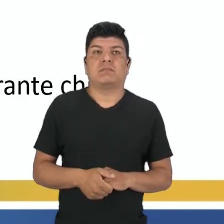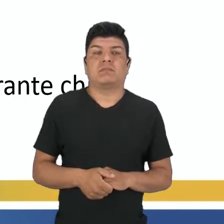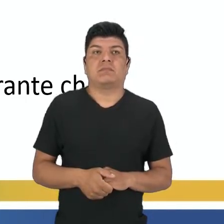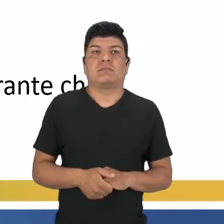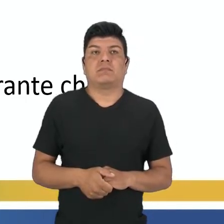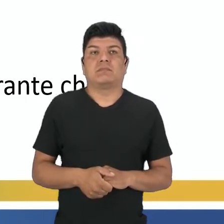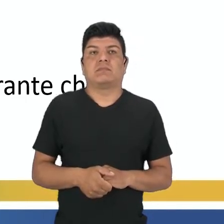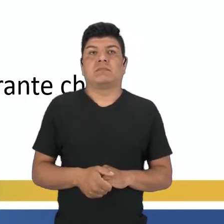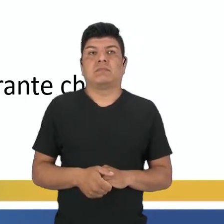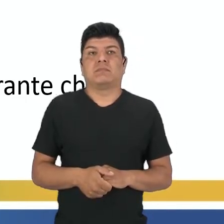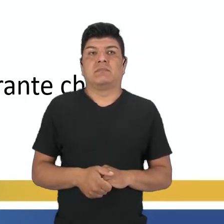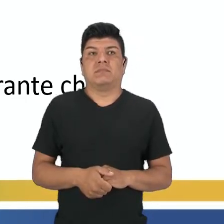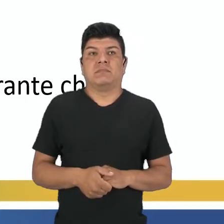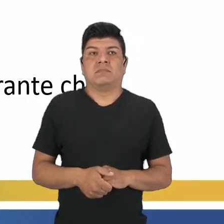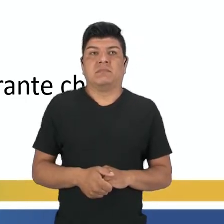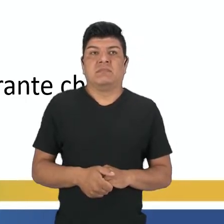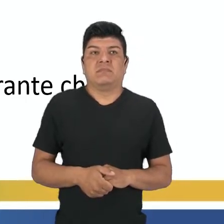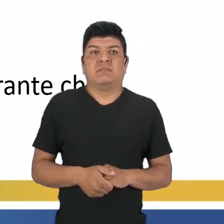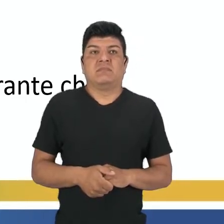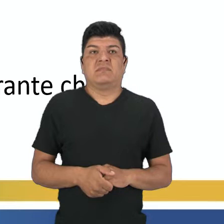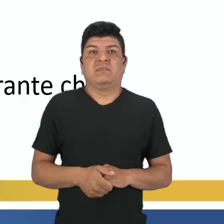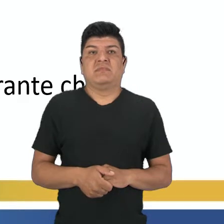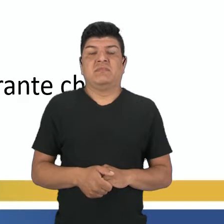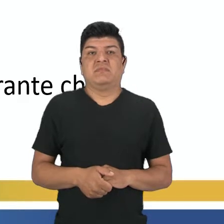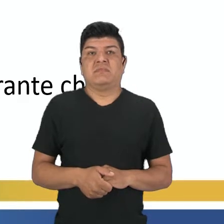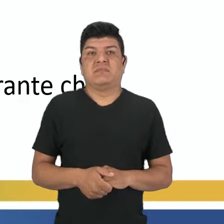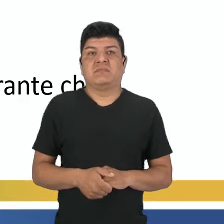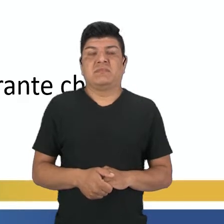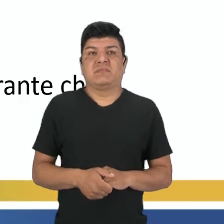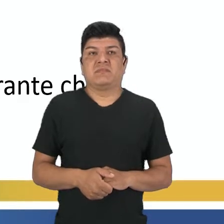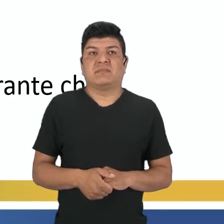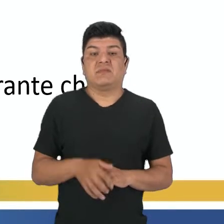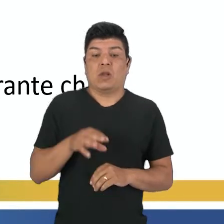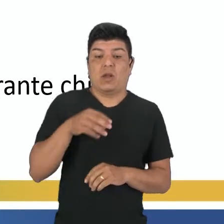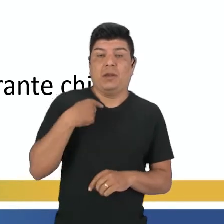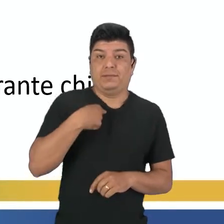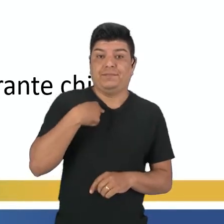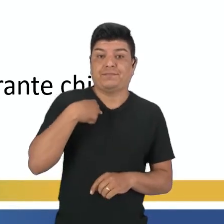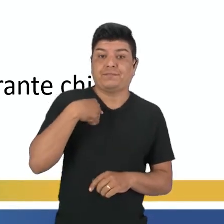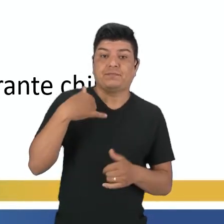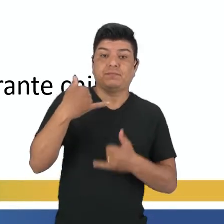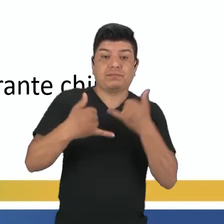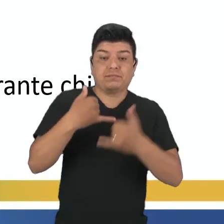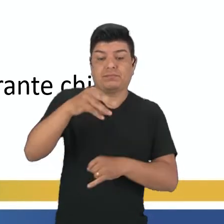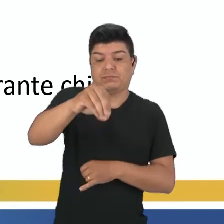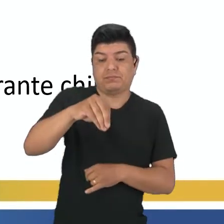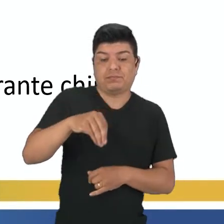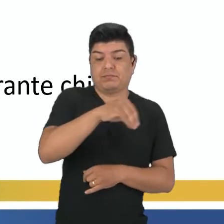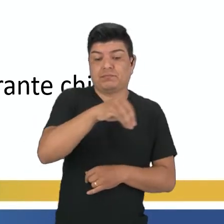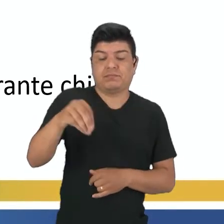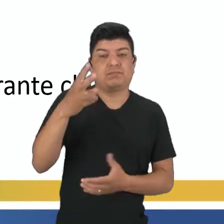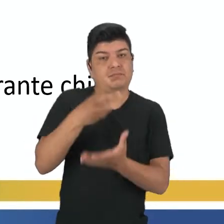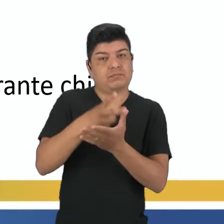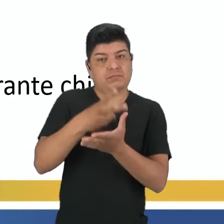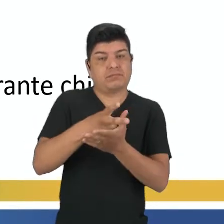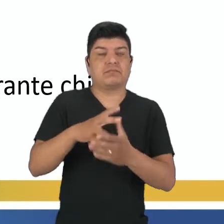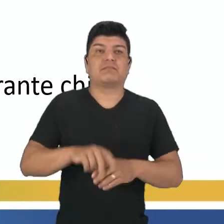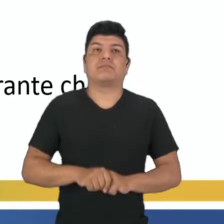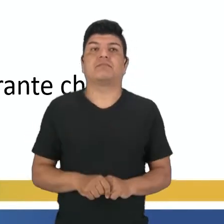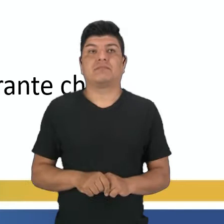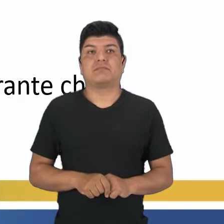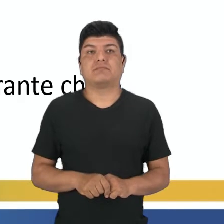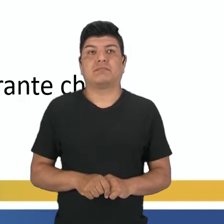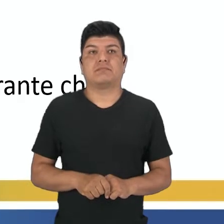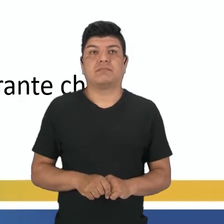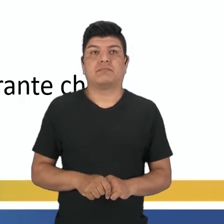né? Eu jogo ajedrez a menudo, ou seja, jogo xadrez frequentemente, tá?